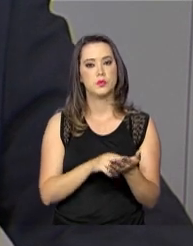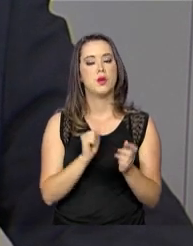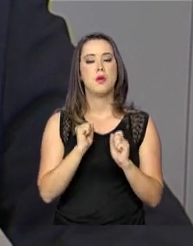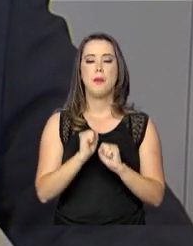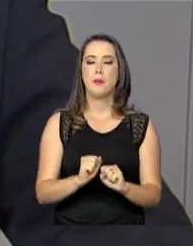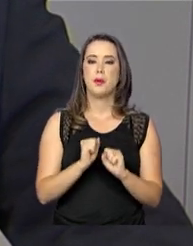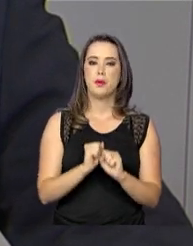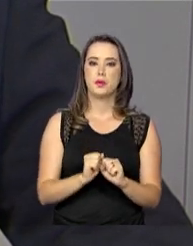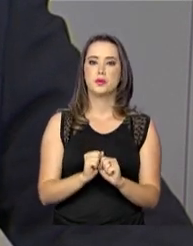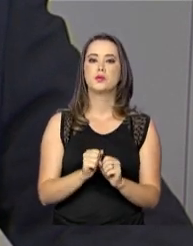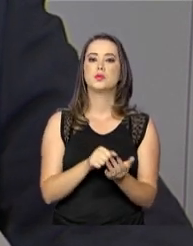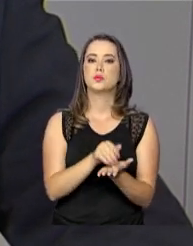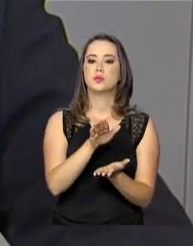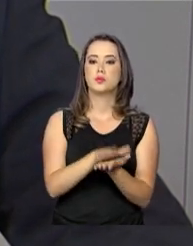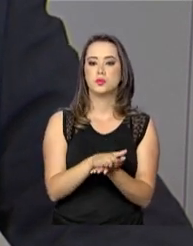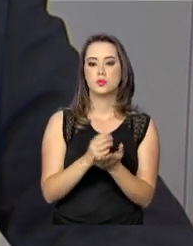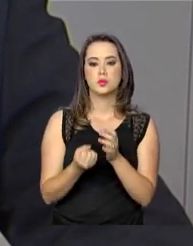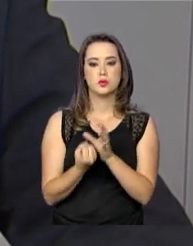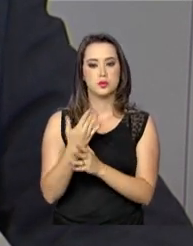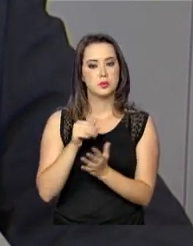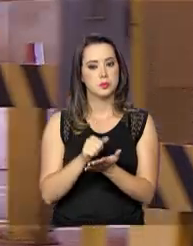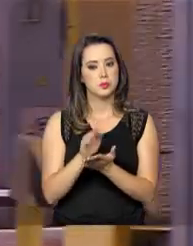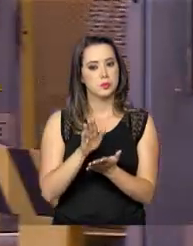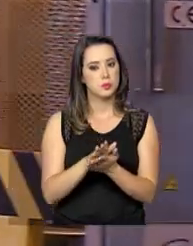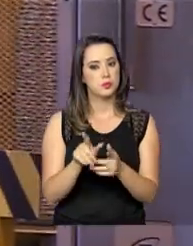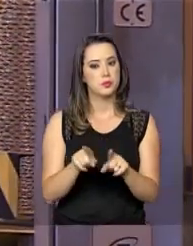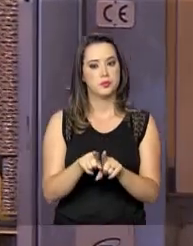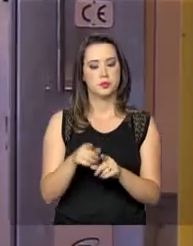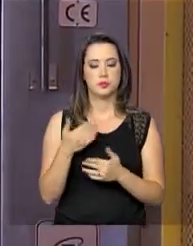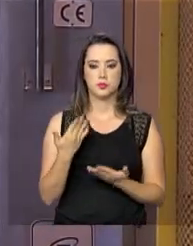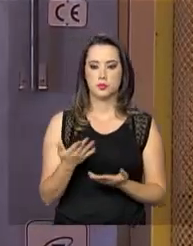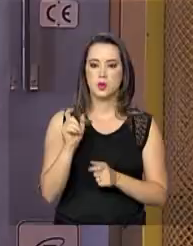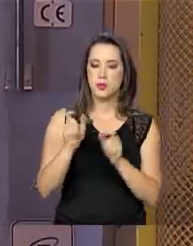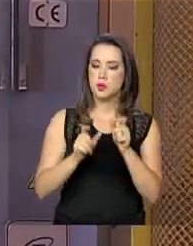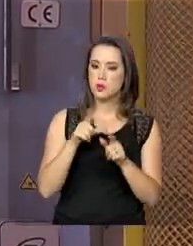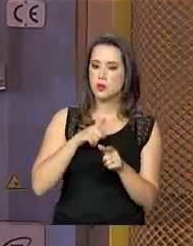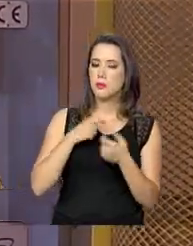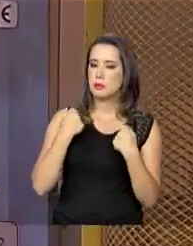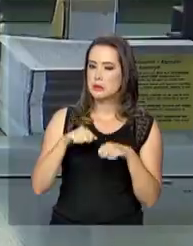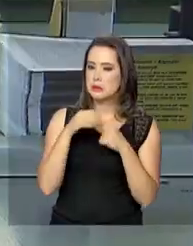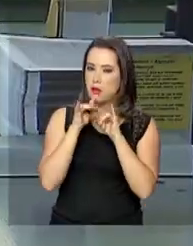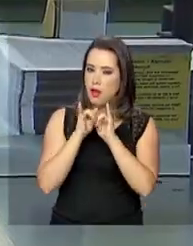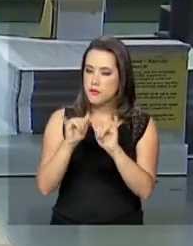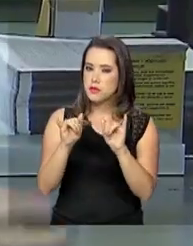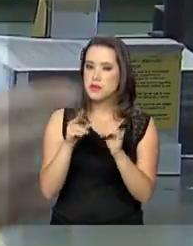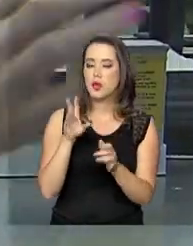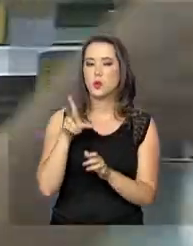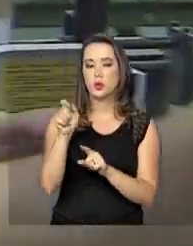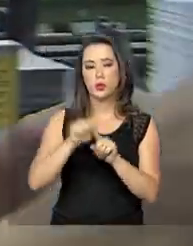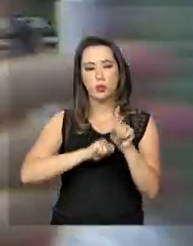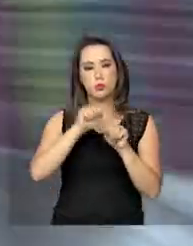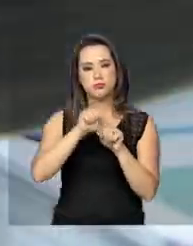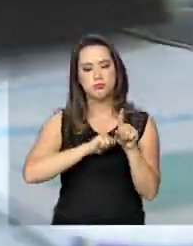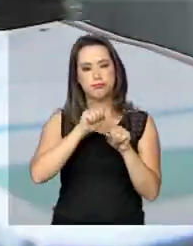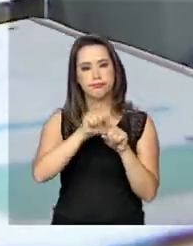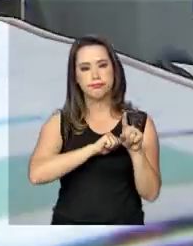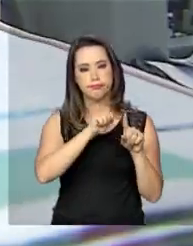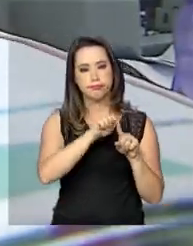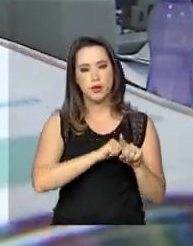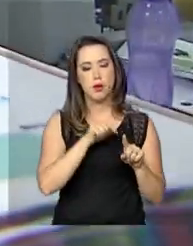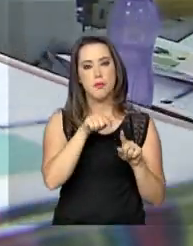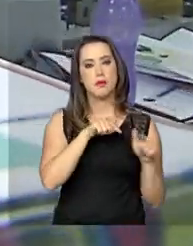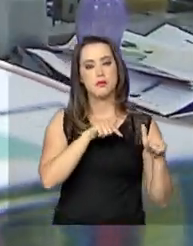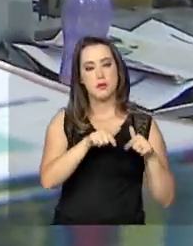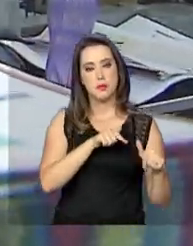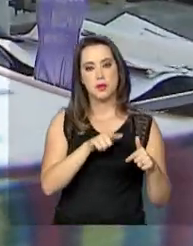possivelmente autuada vai gerar multa também o empregador tem a obrigação de comunicar mensalmente aos trabalhadores